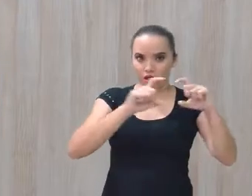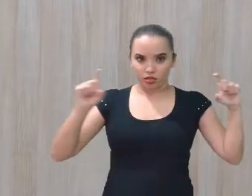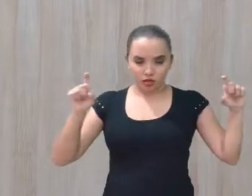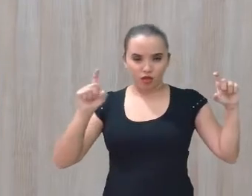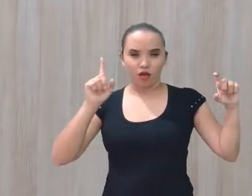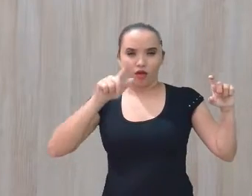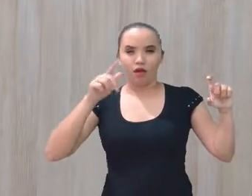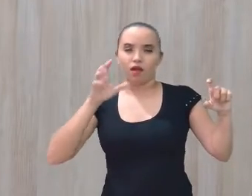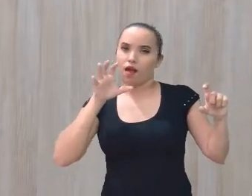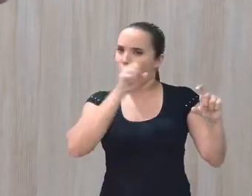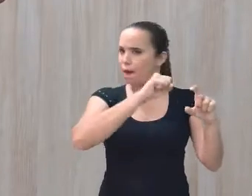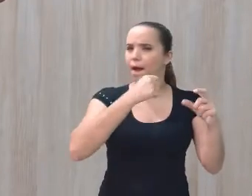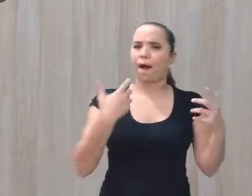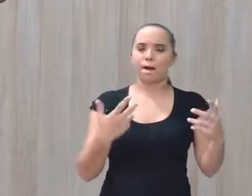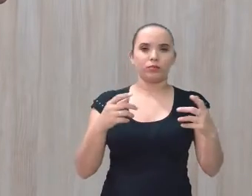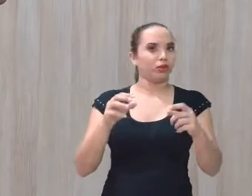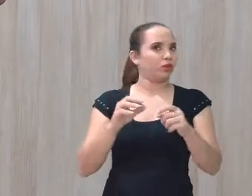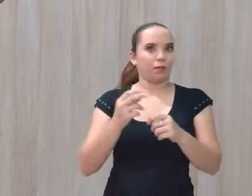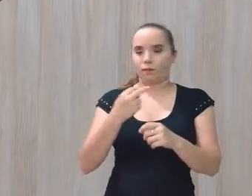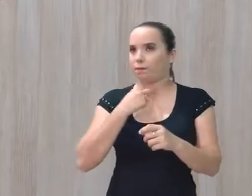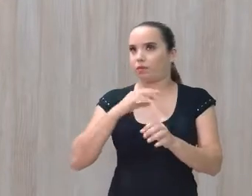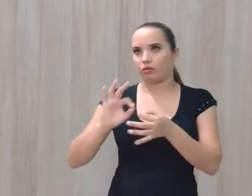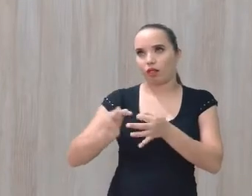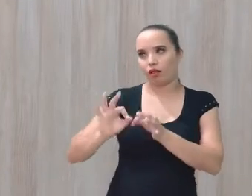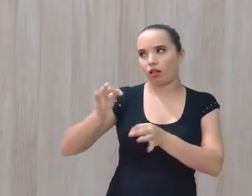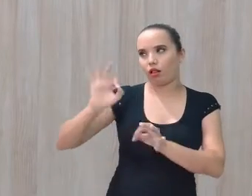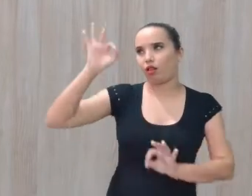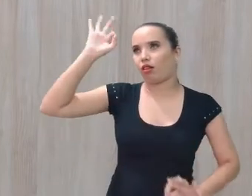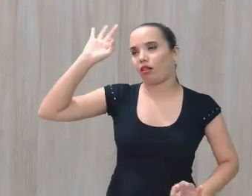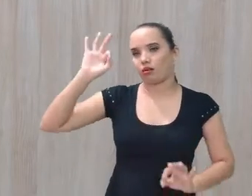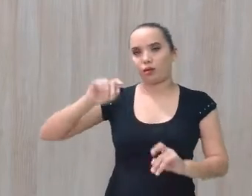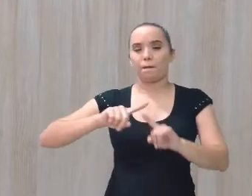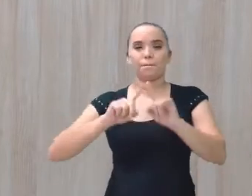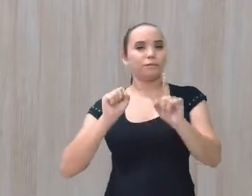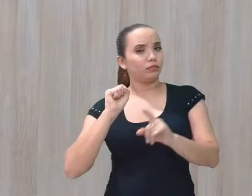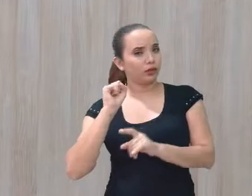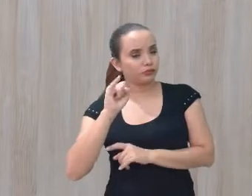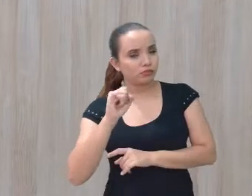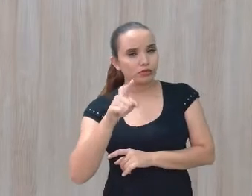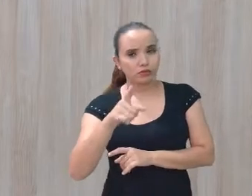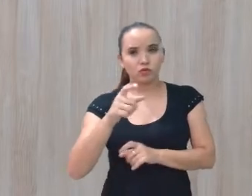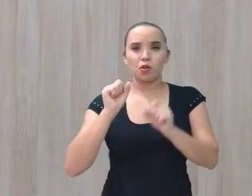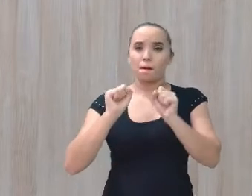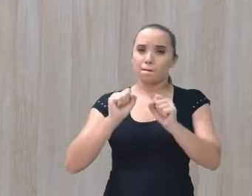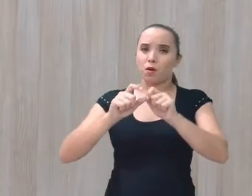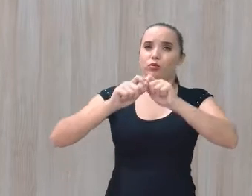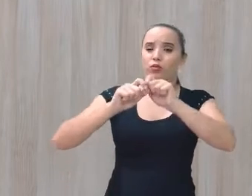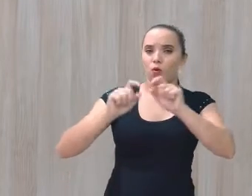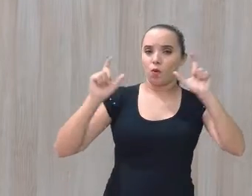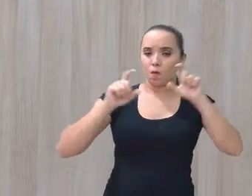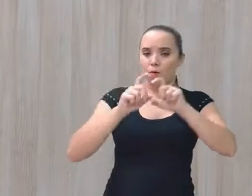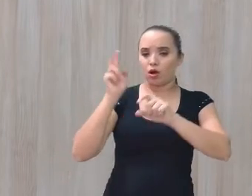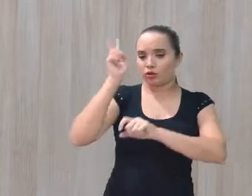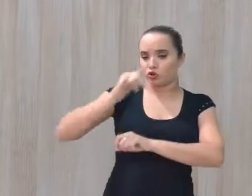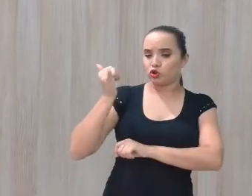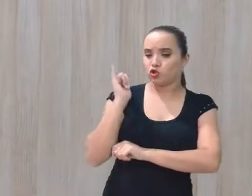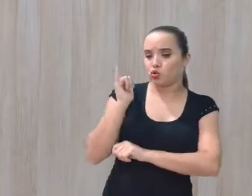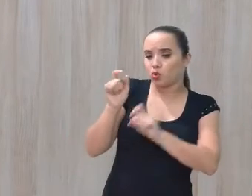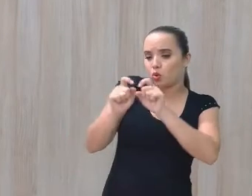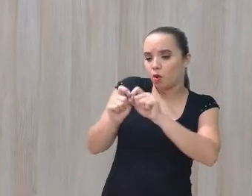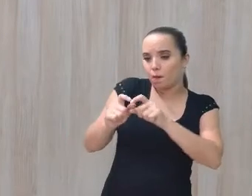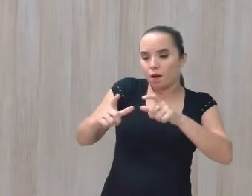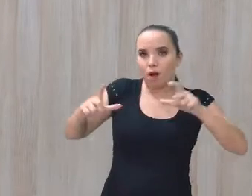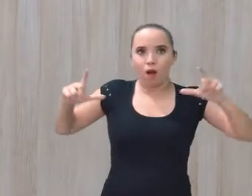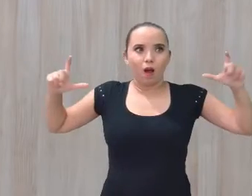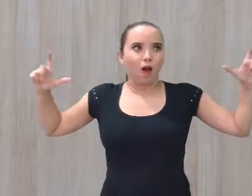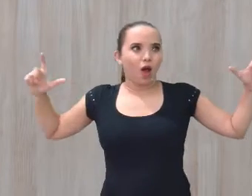bem rápida. Não pode ser uma coisa muito prolongada. Mas você pode fazer uma história maior, né? Você pode